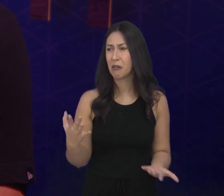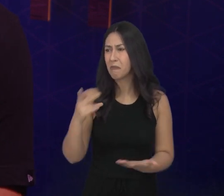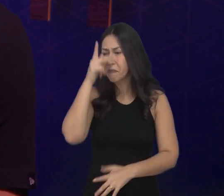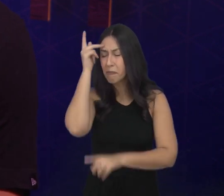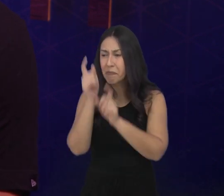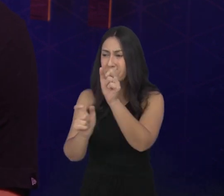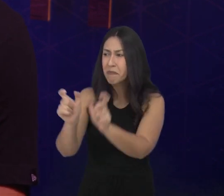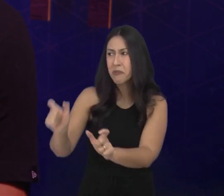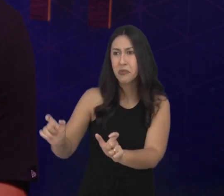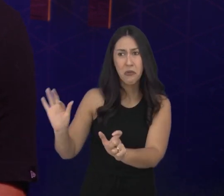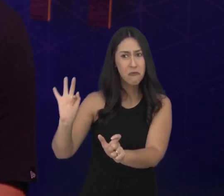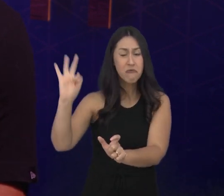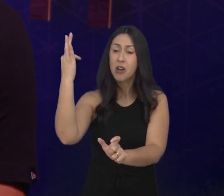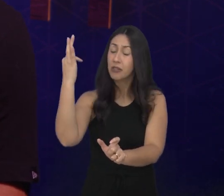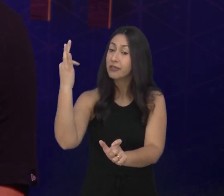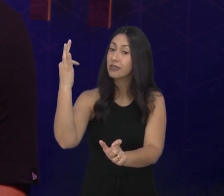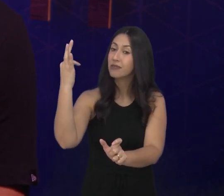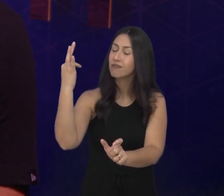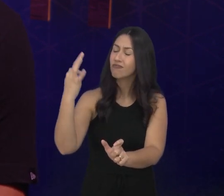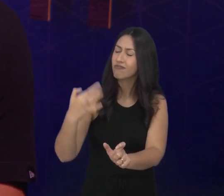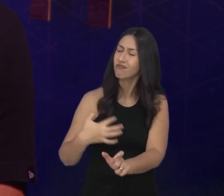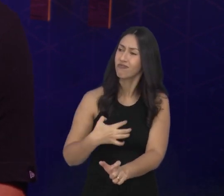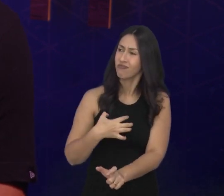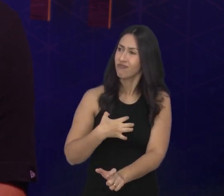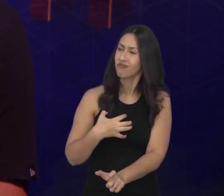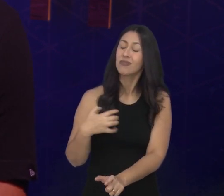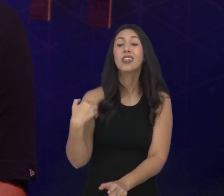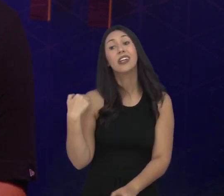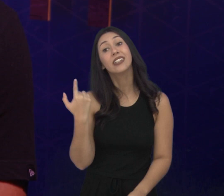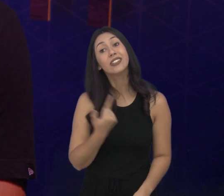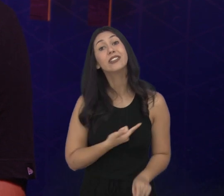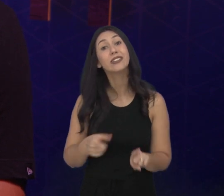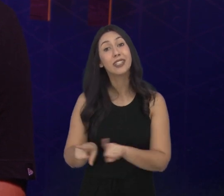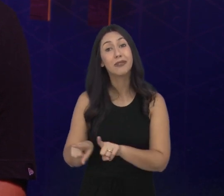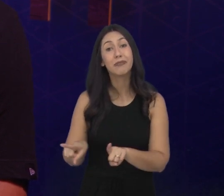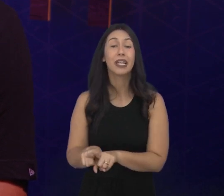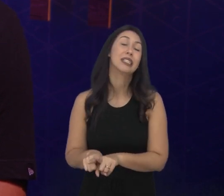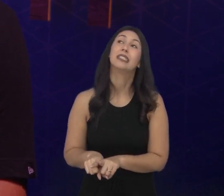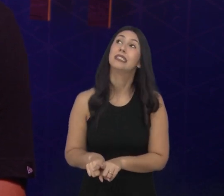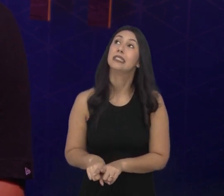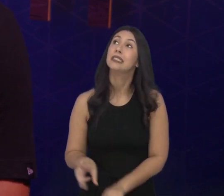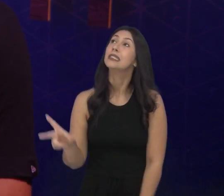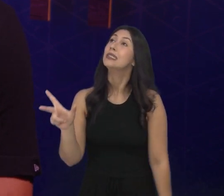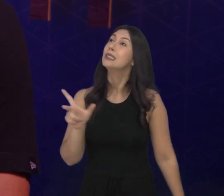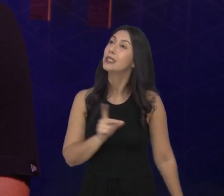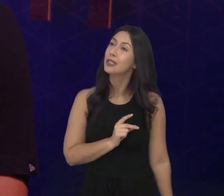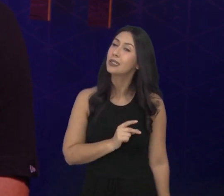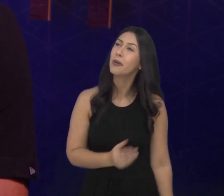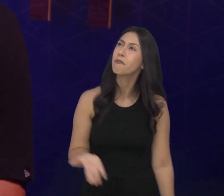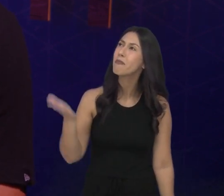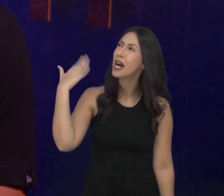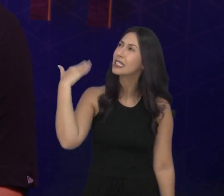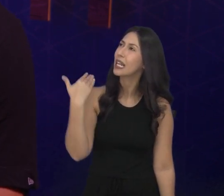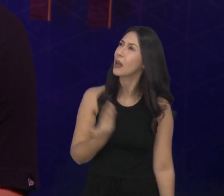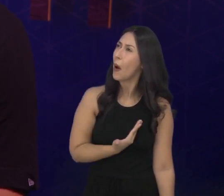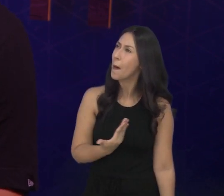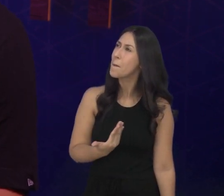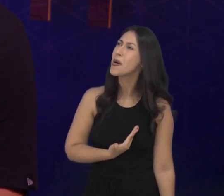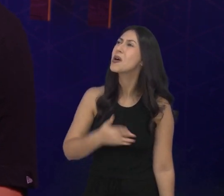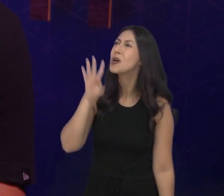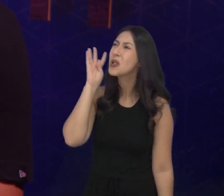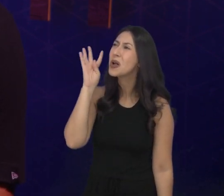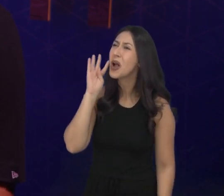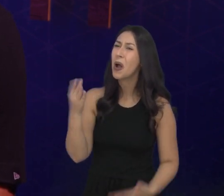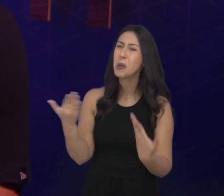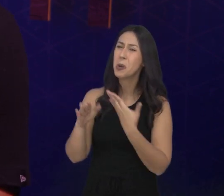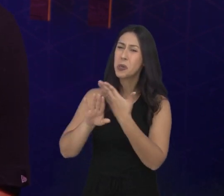amigos verdadeiros. E passa muito isso pela gente, né? Tipo, nossa, cara, aquele brother era tão gente boa